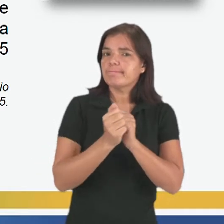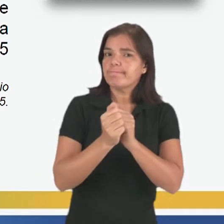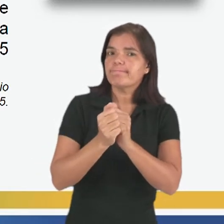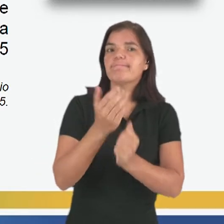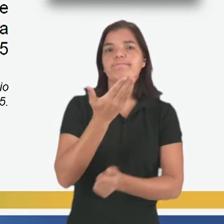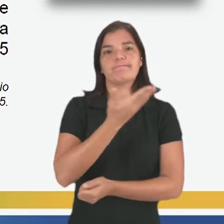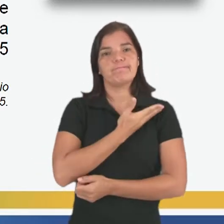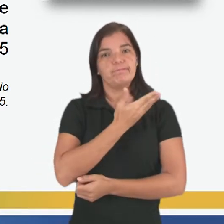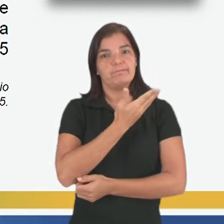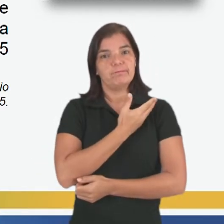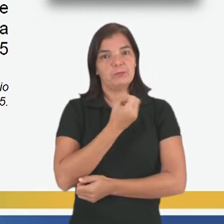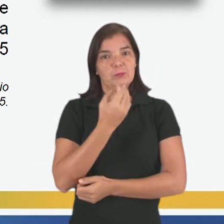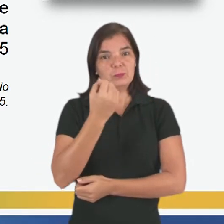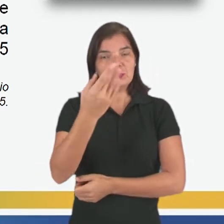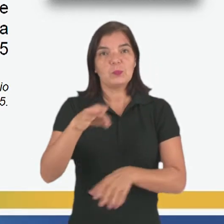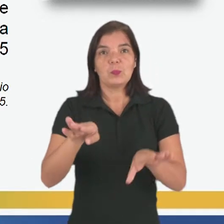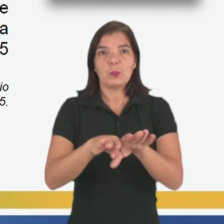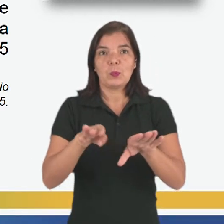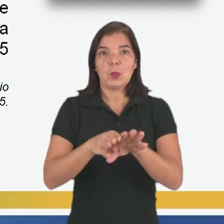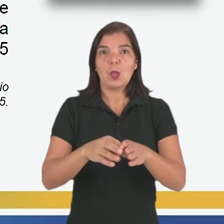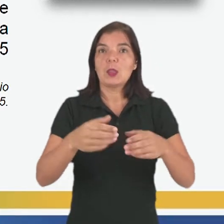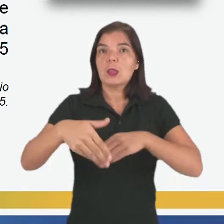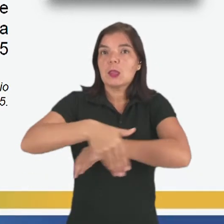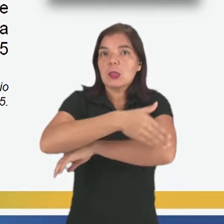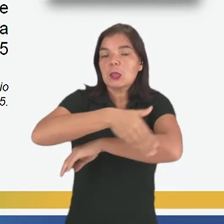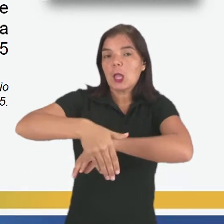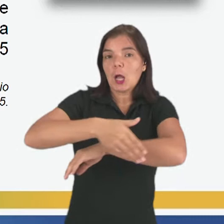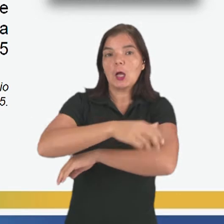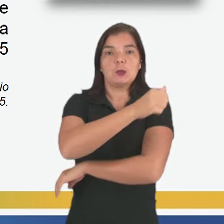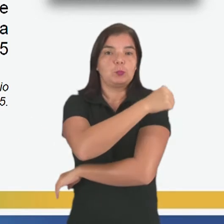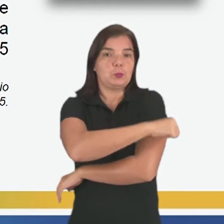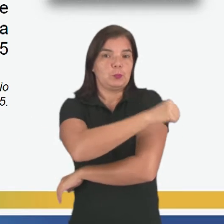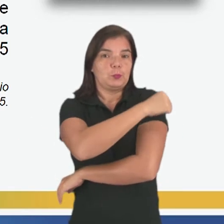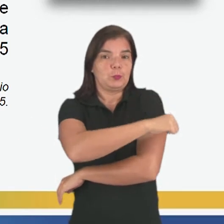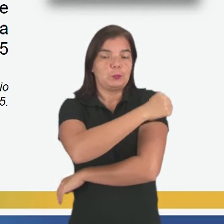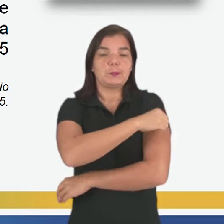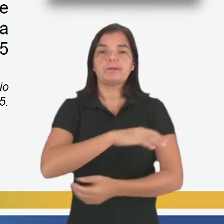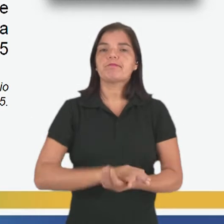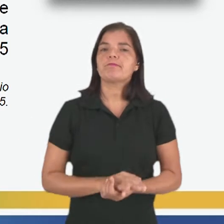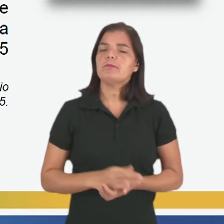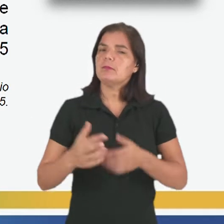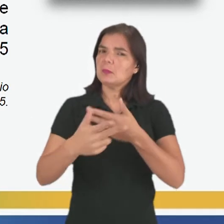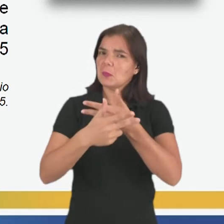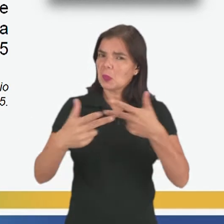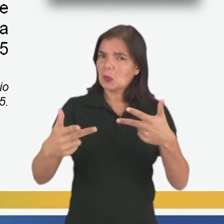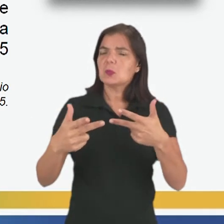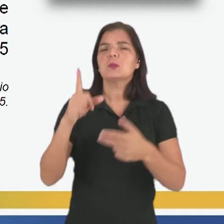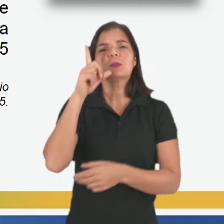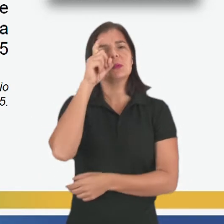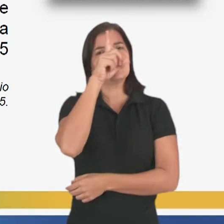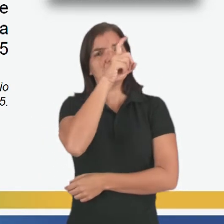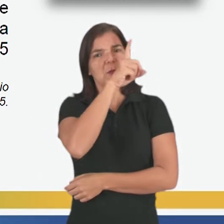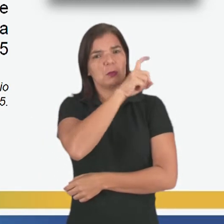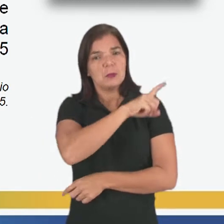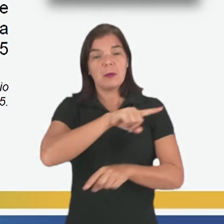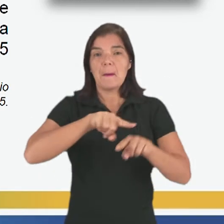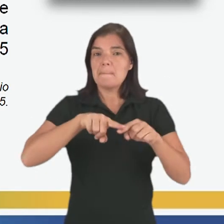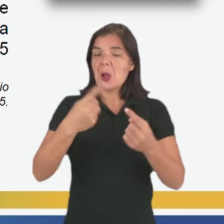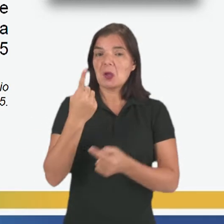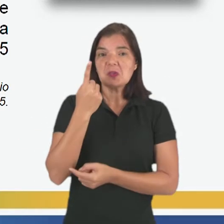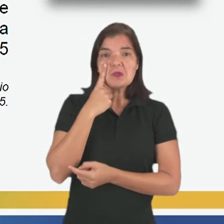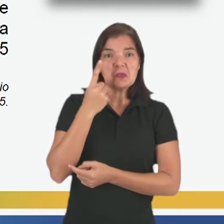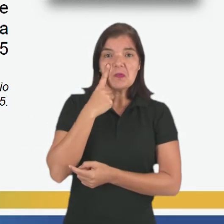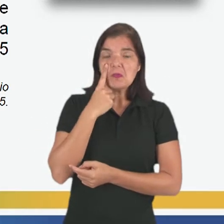o amigo na viagem de Governador Valadares para o Rio de Janeiro. As coisas estão muito difíceis e não